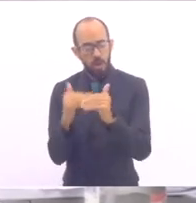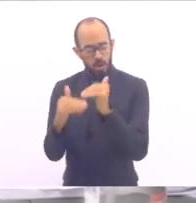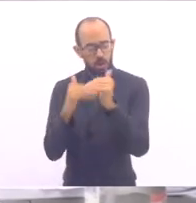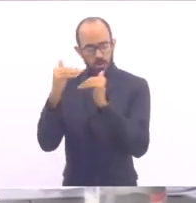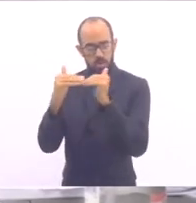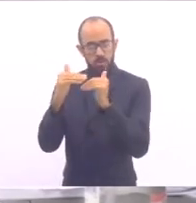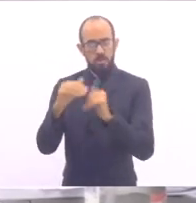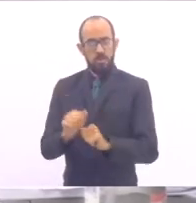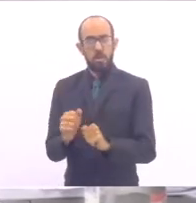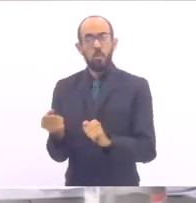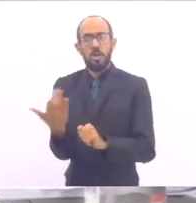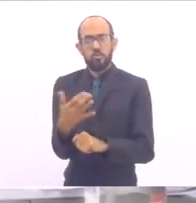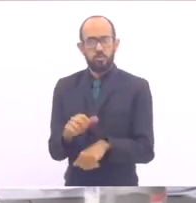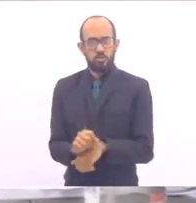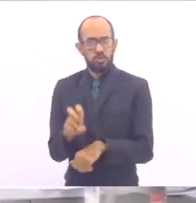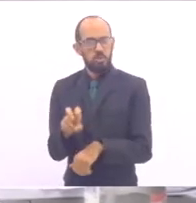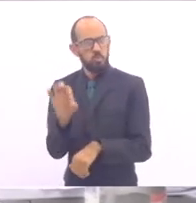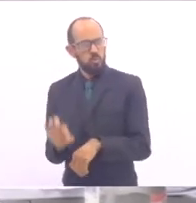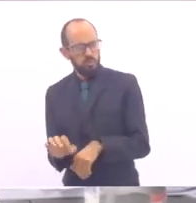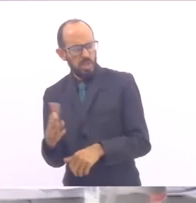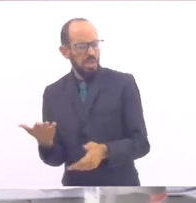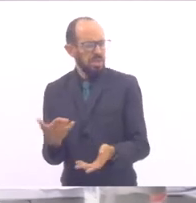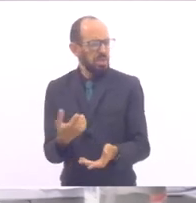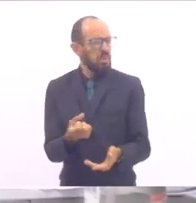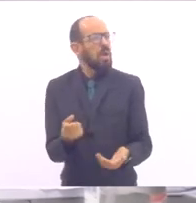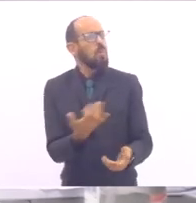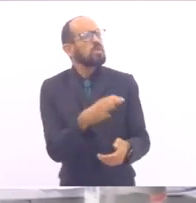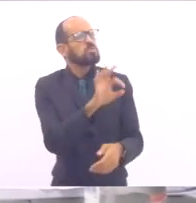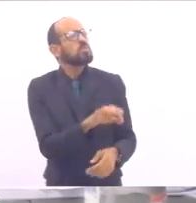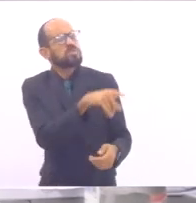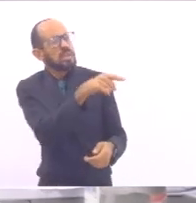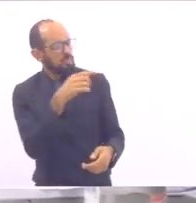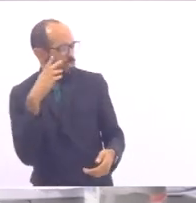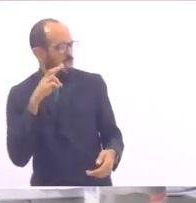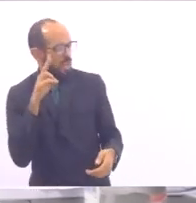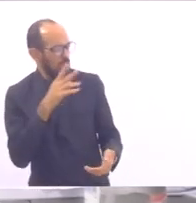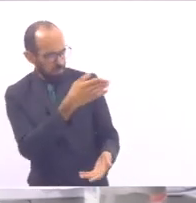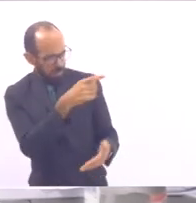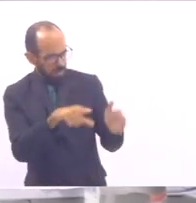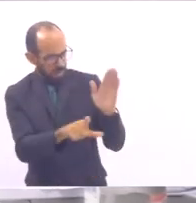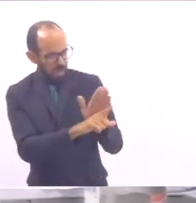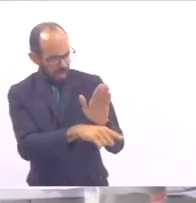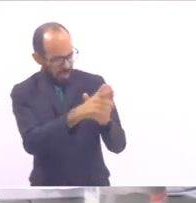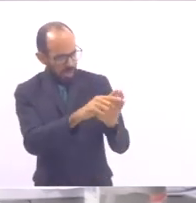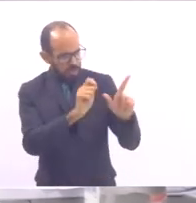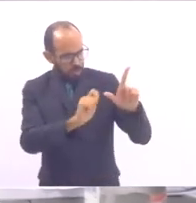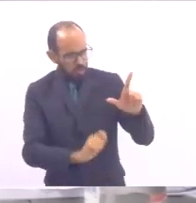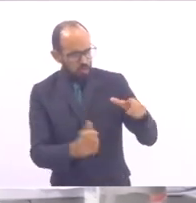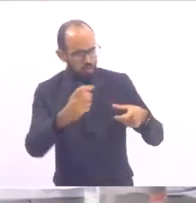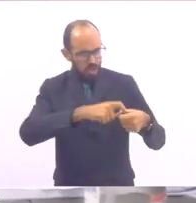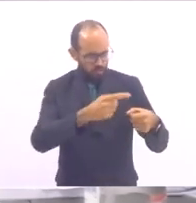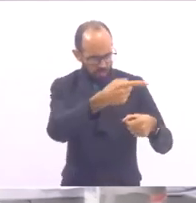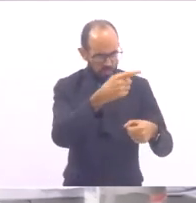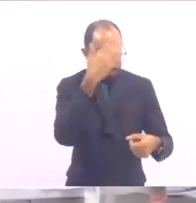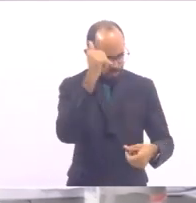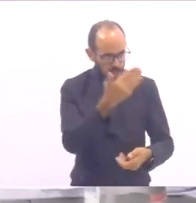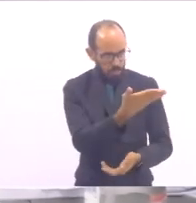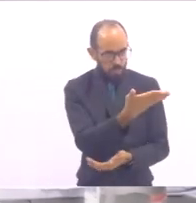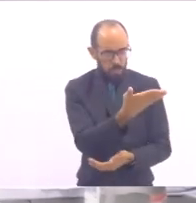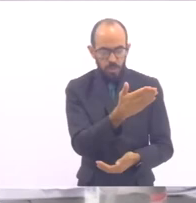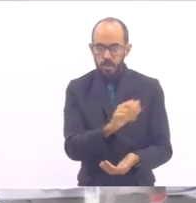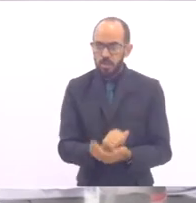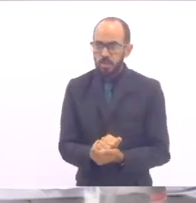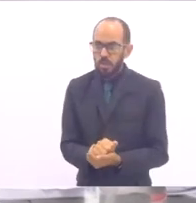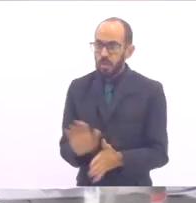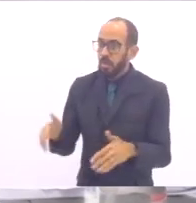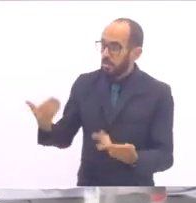se era 5% que aumentava. Você lembra, Denise, quanto é que era? Mas está na lei da logística reversa estadual. Tá bom. Mas é